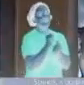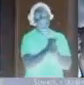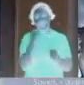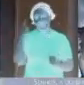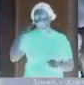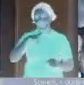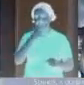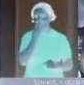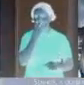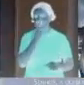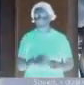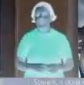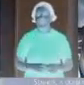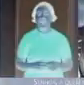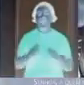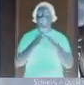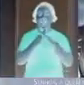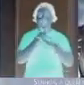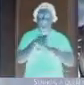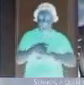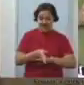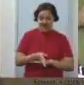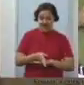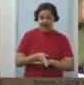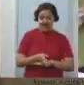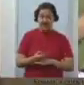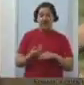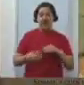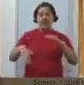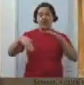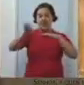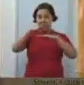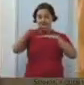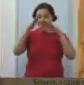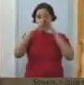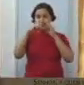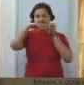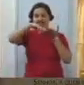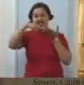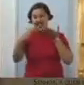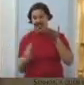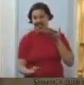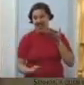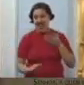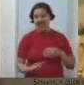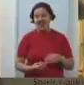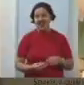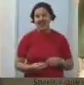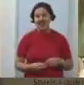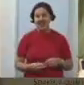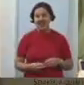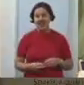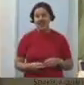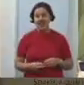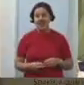Aí o lobo entrou na chuminé e veio. E a hora que despencou, o porquinho já